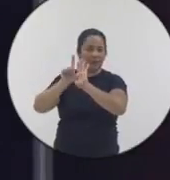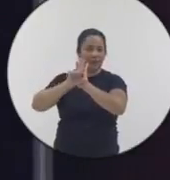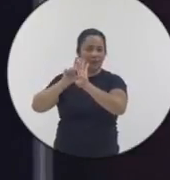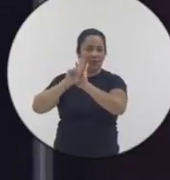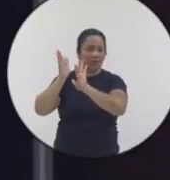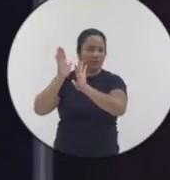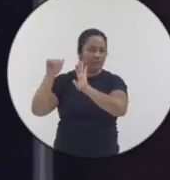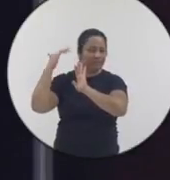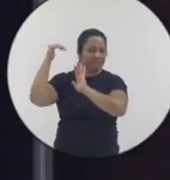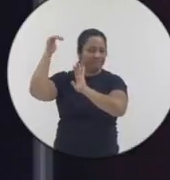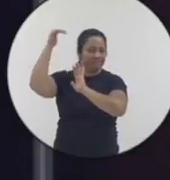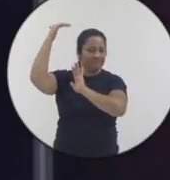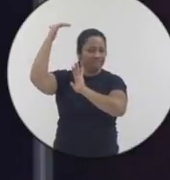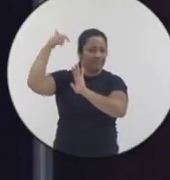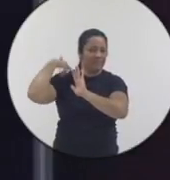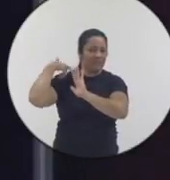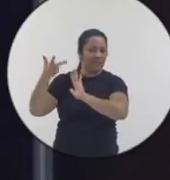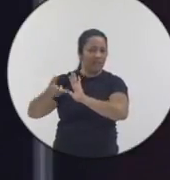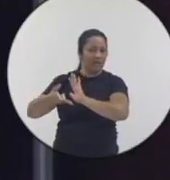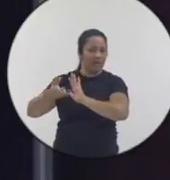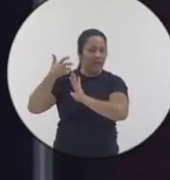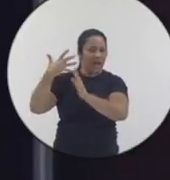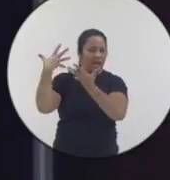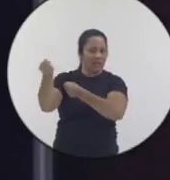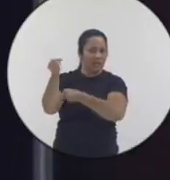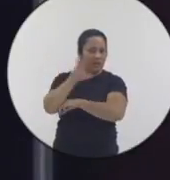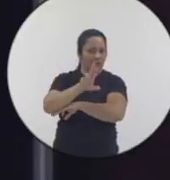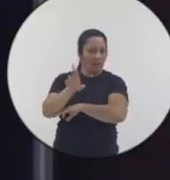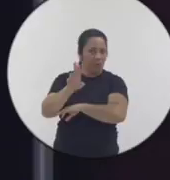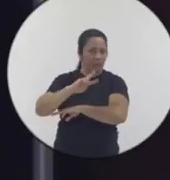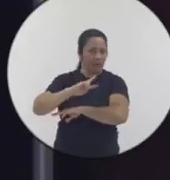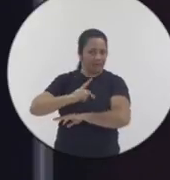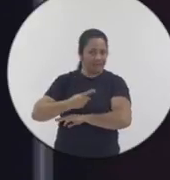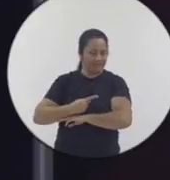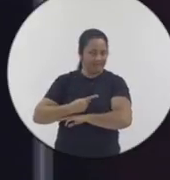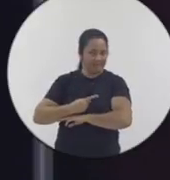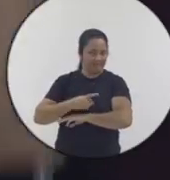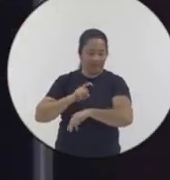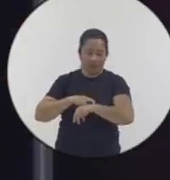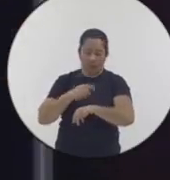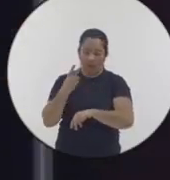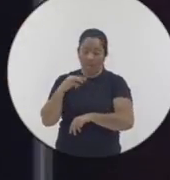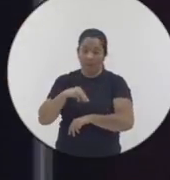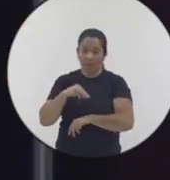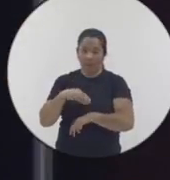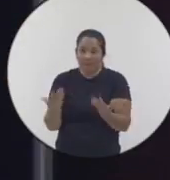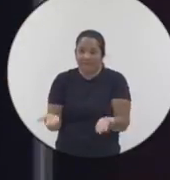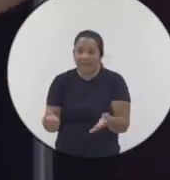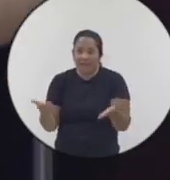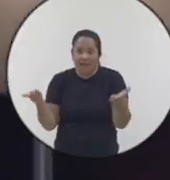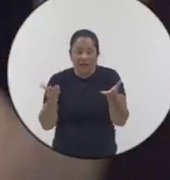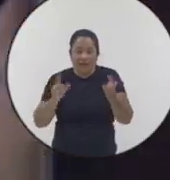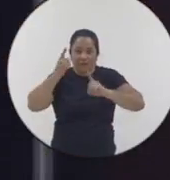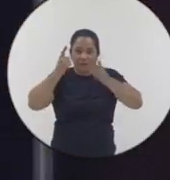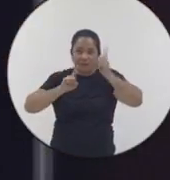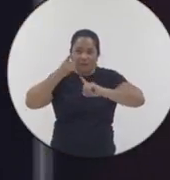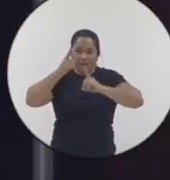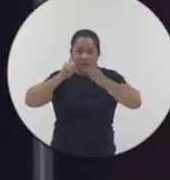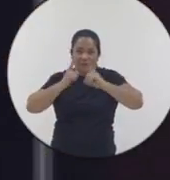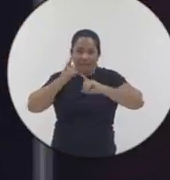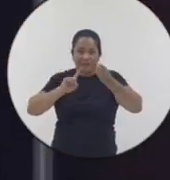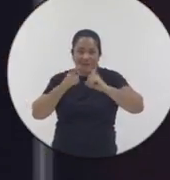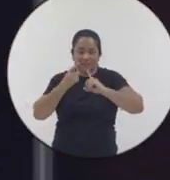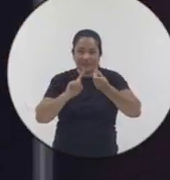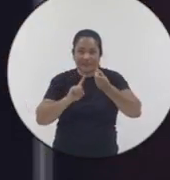que a gente deve ser reconhecida pelo nome. Um minuto, vamos lá. E aí a gente chega agora a ver o Chile, um país que não tem,